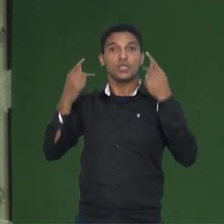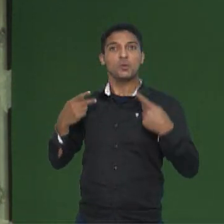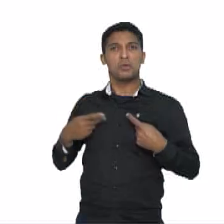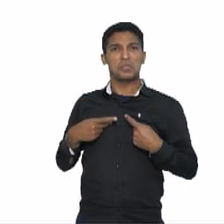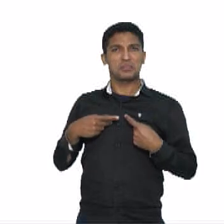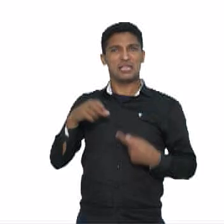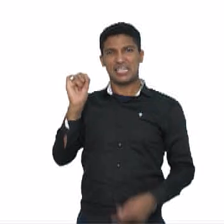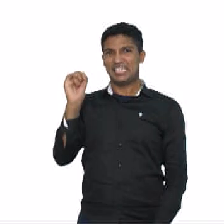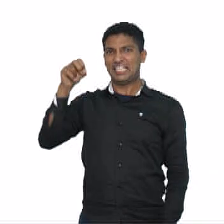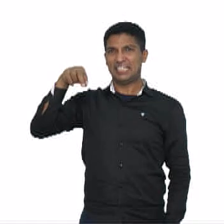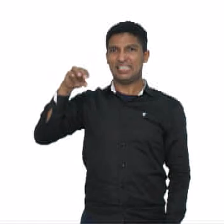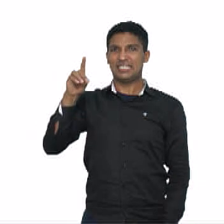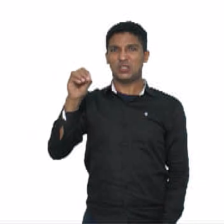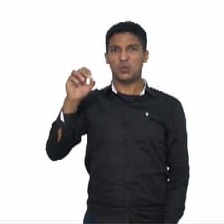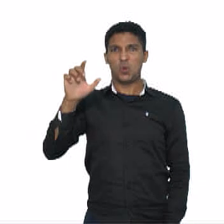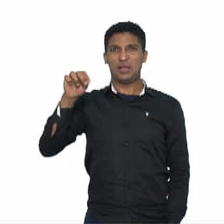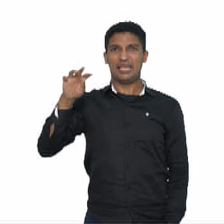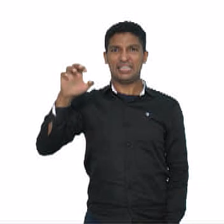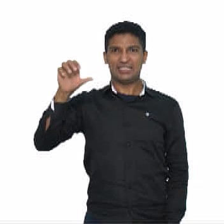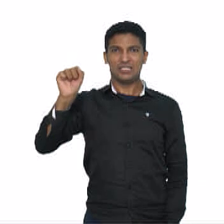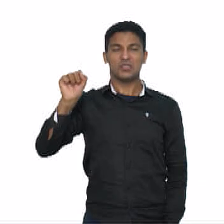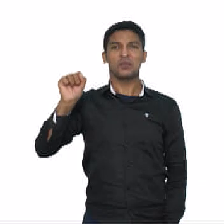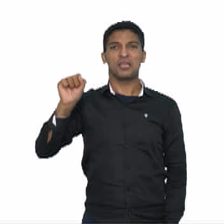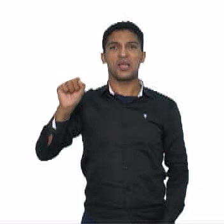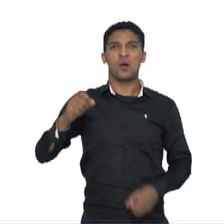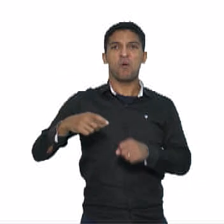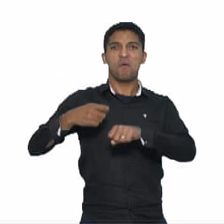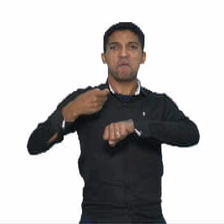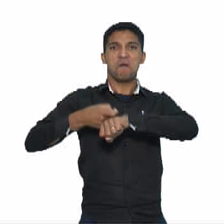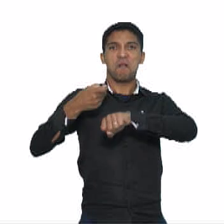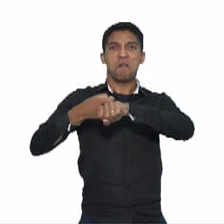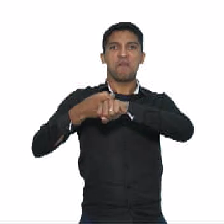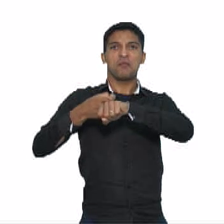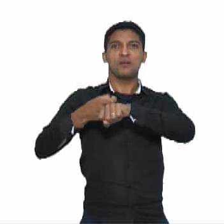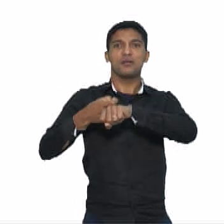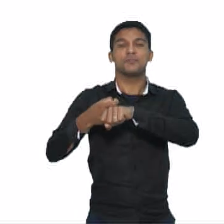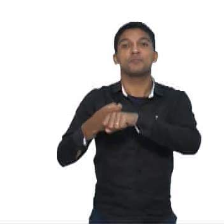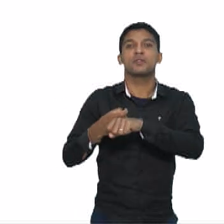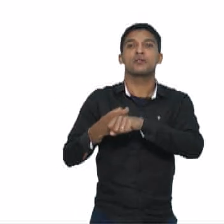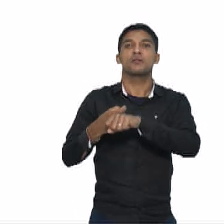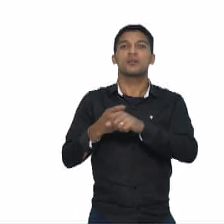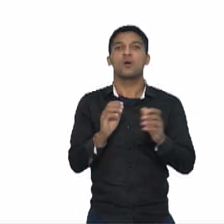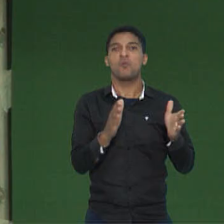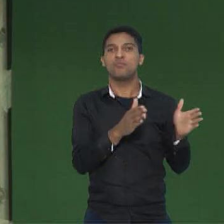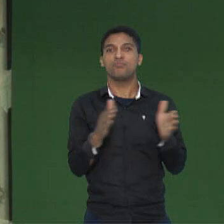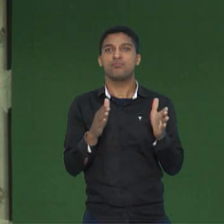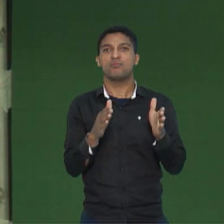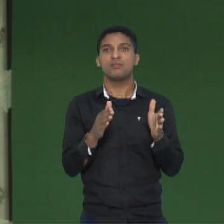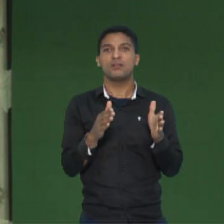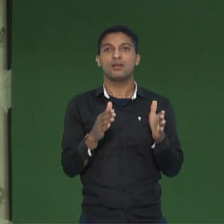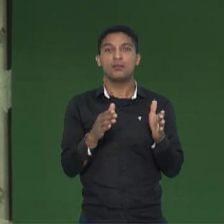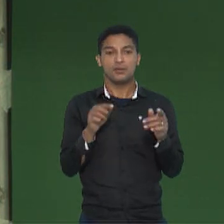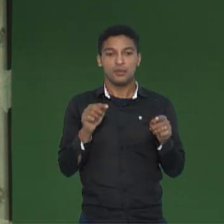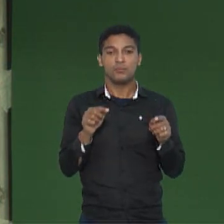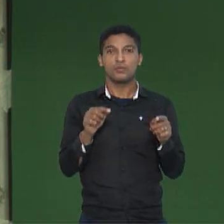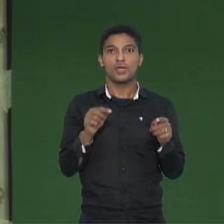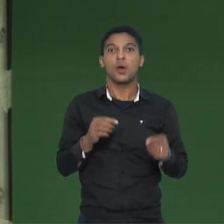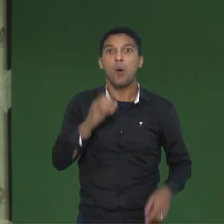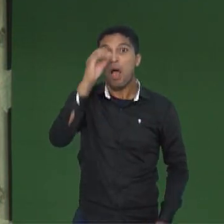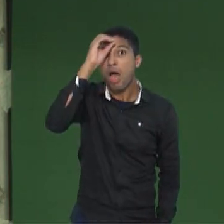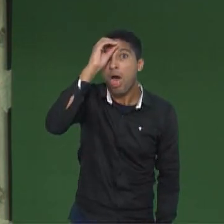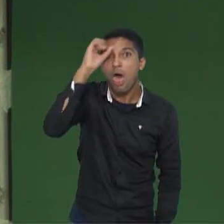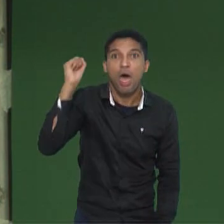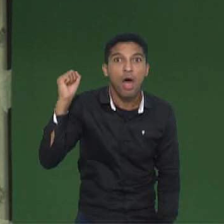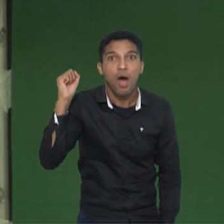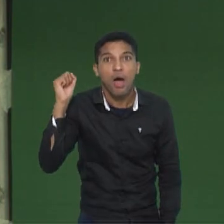de estudos arqueológicos, passaram a ser considerados como profissionais primitivos, aqueles que aprenderam a